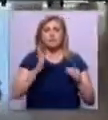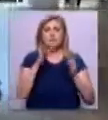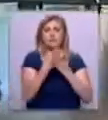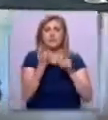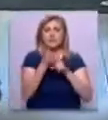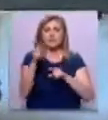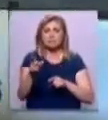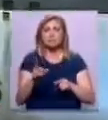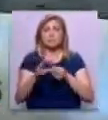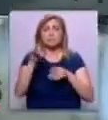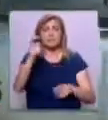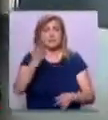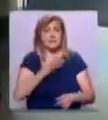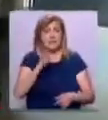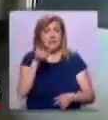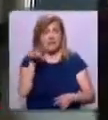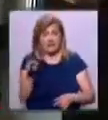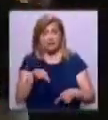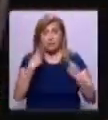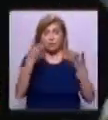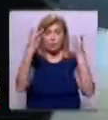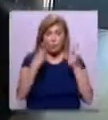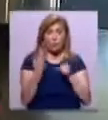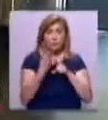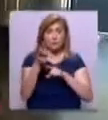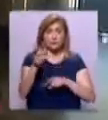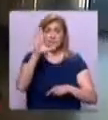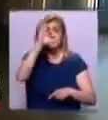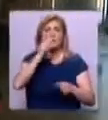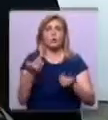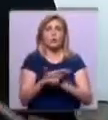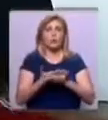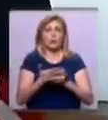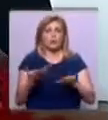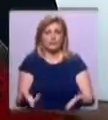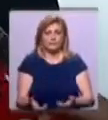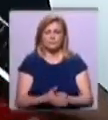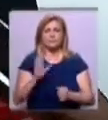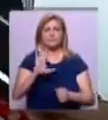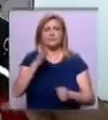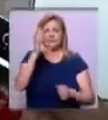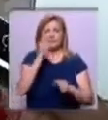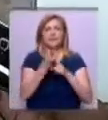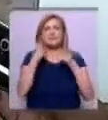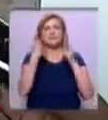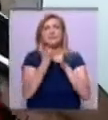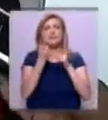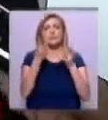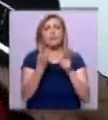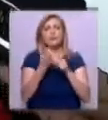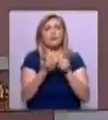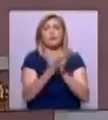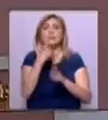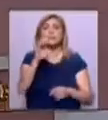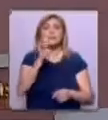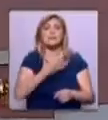de coligação, o CDS, depois das contas feitas pelo Ministro da Economia. Estamos disponíveis para mostrar os números todos, mas isso só demonstra que o CDS é mau de